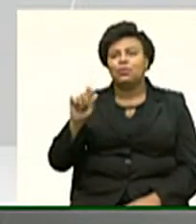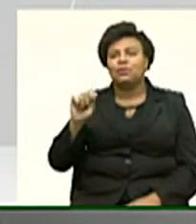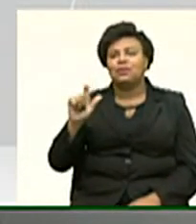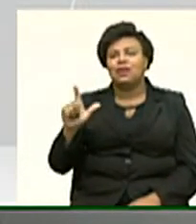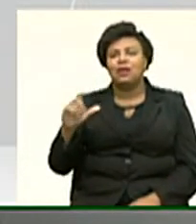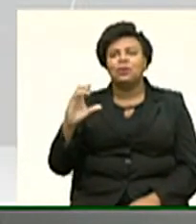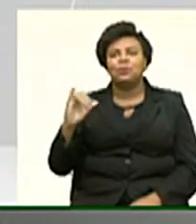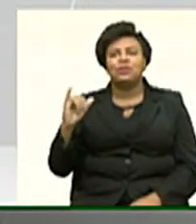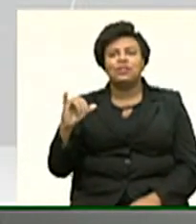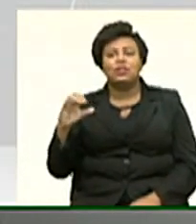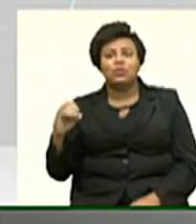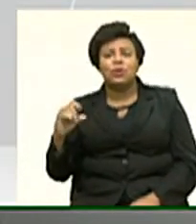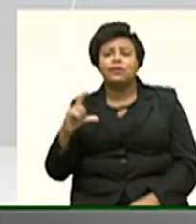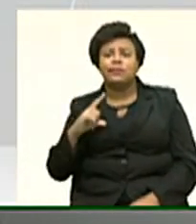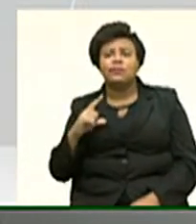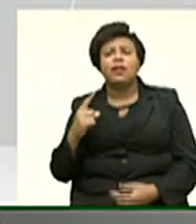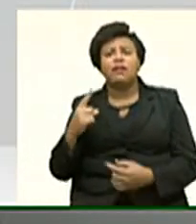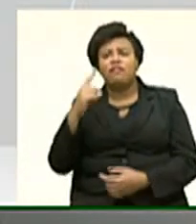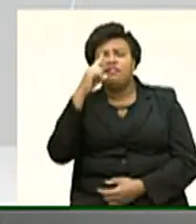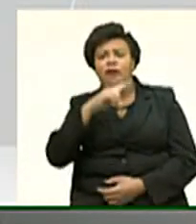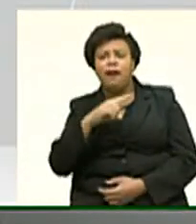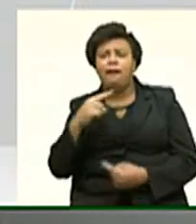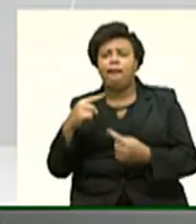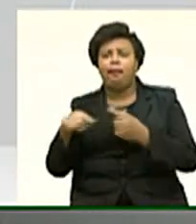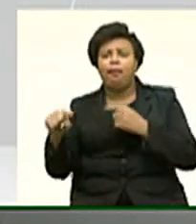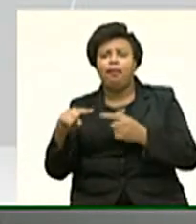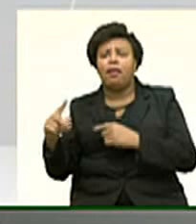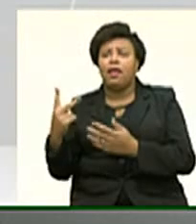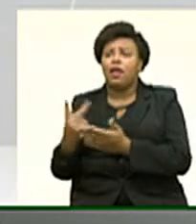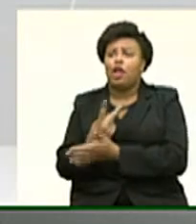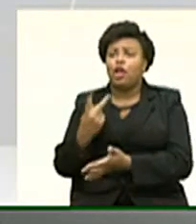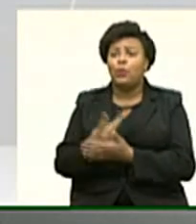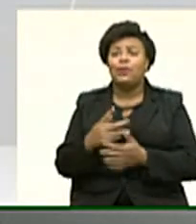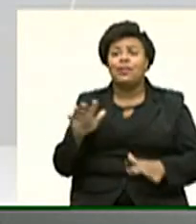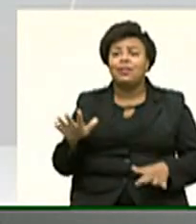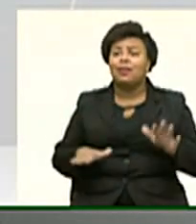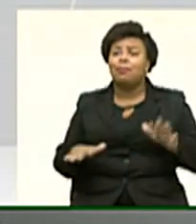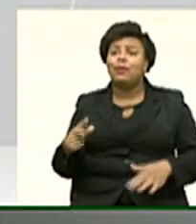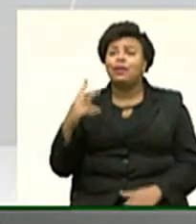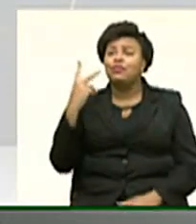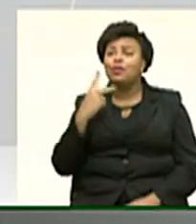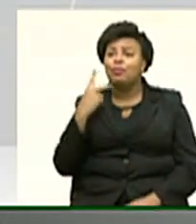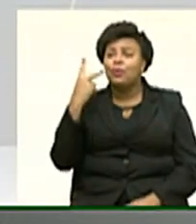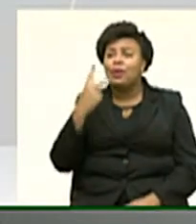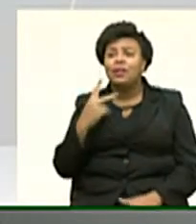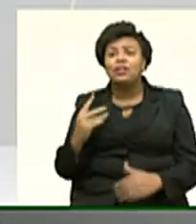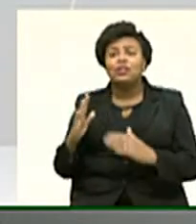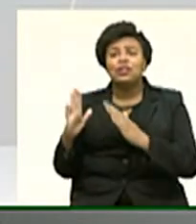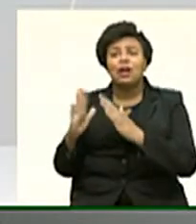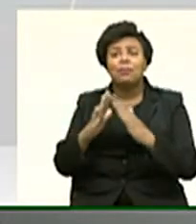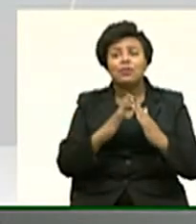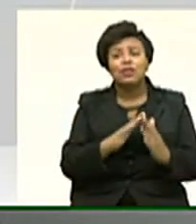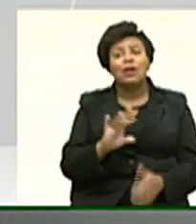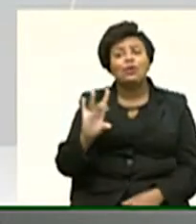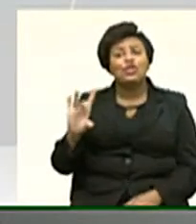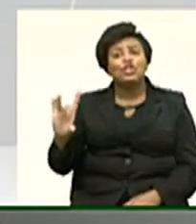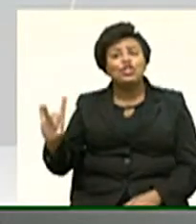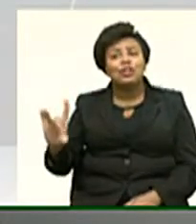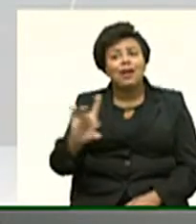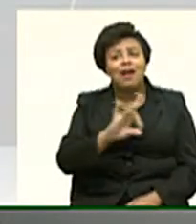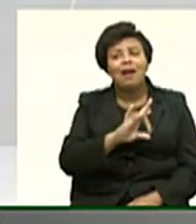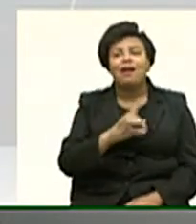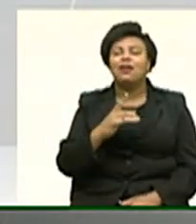agora, tem distorções, é verdade, depende da política habitacional de cada município, não